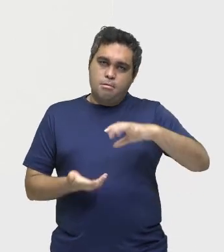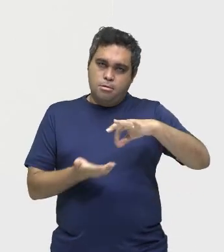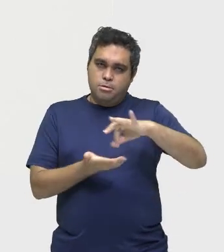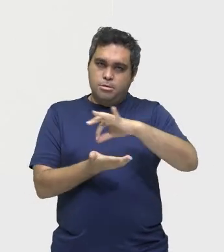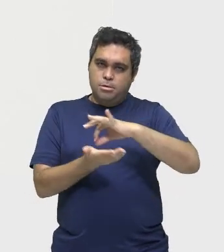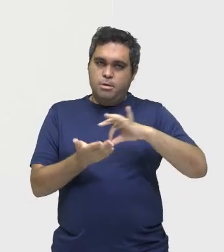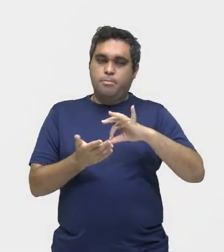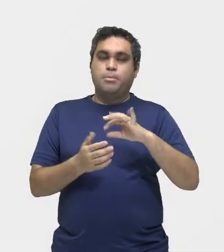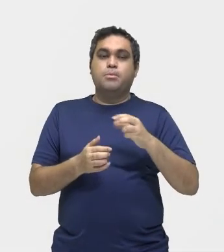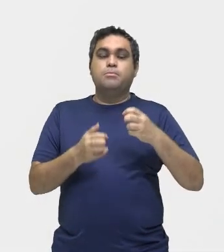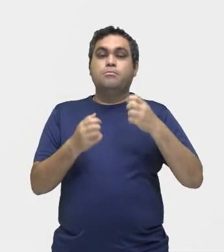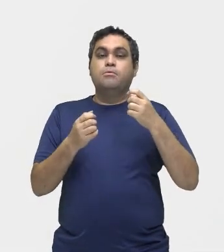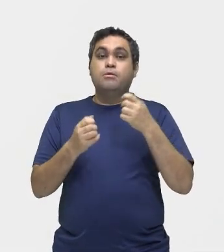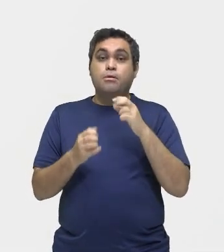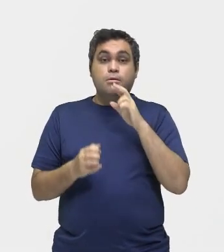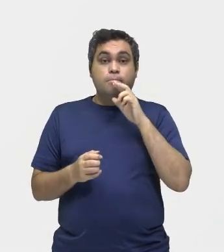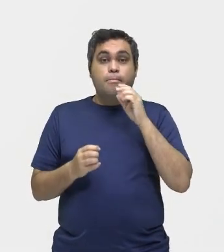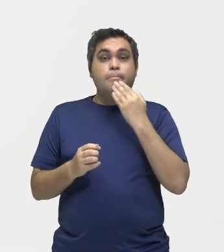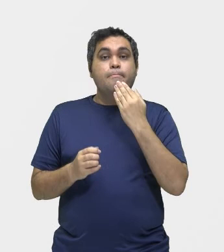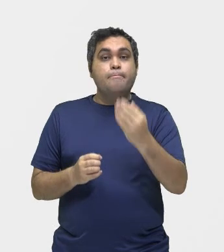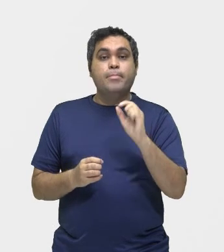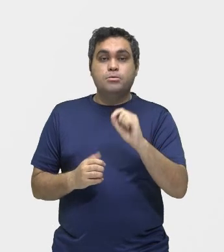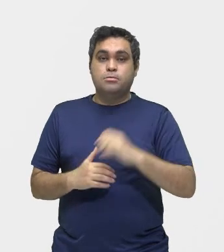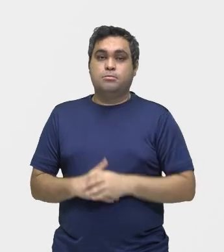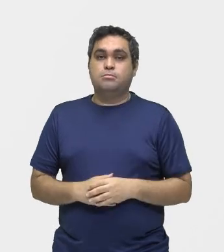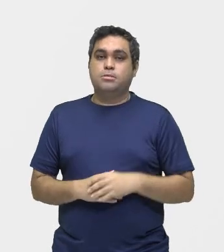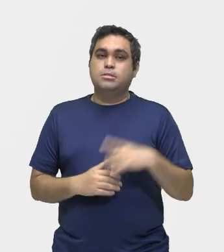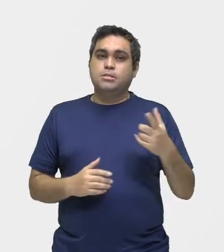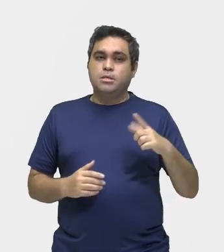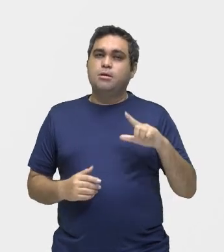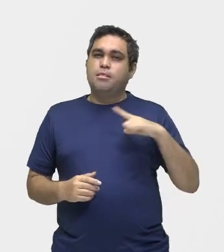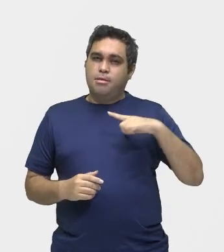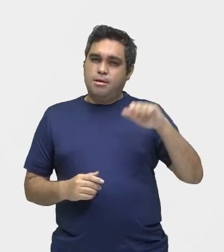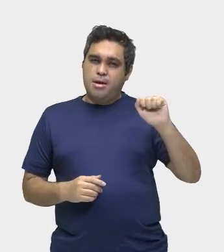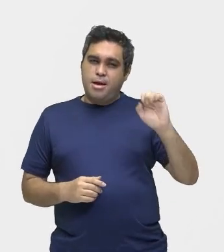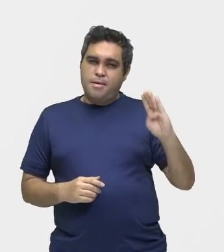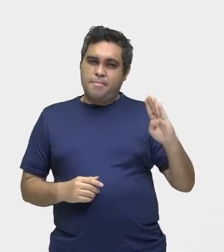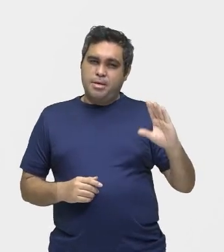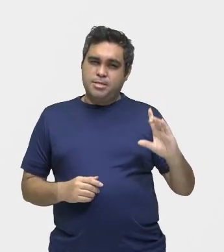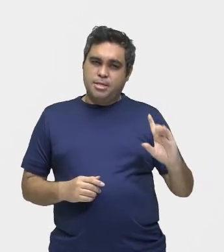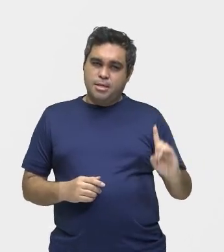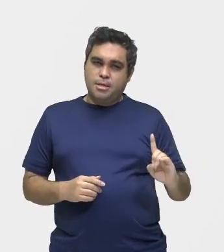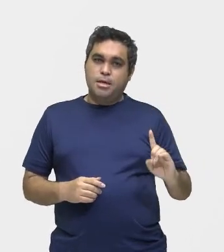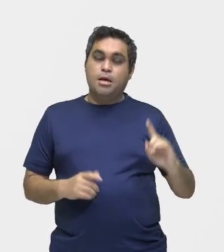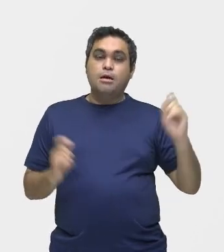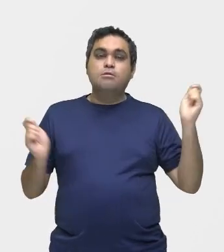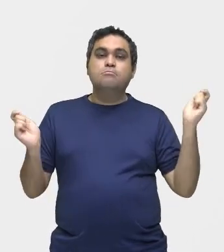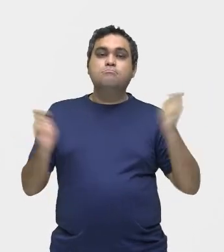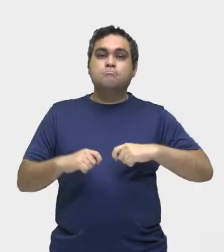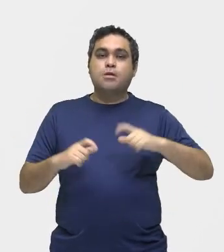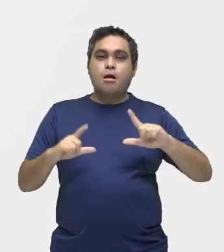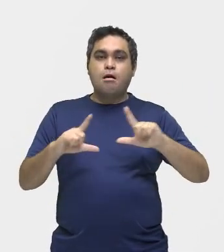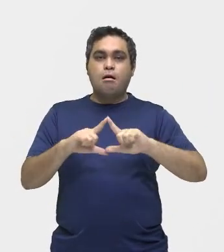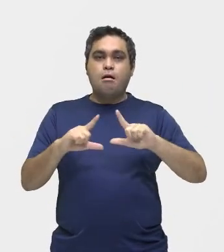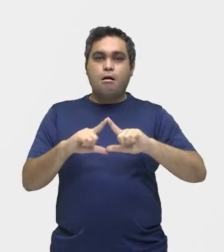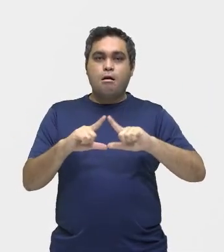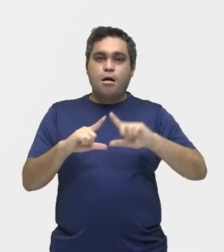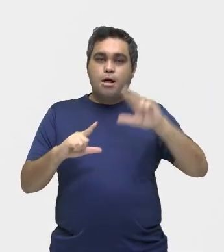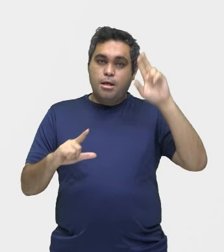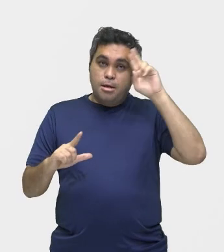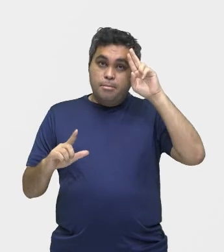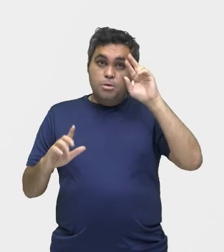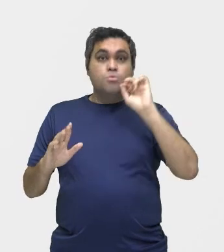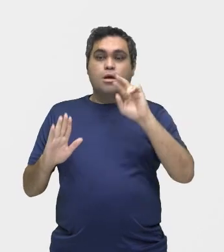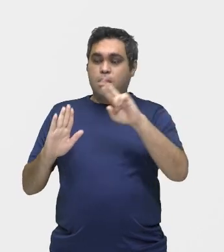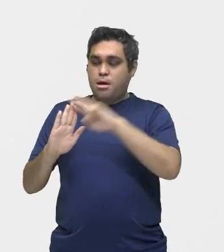o seguinte. Qual das medidas a seguir nos permite construir um triângulo respeitando a